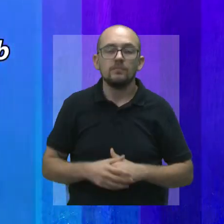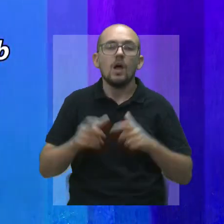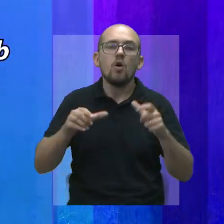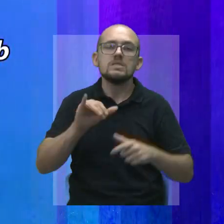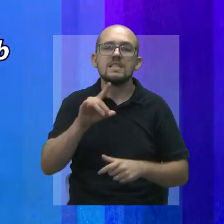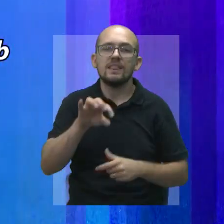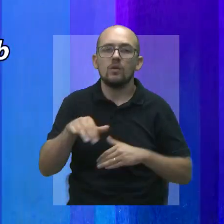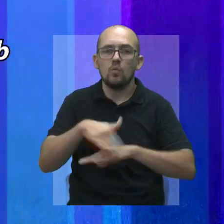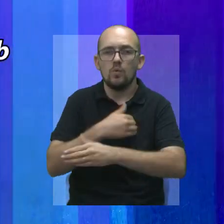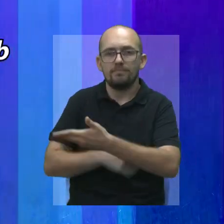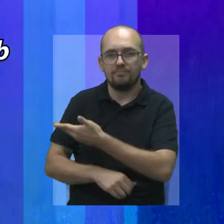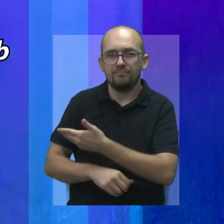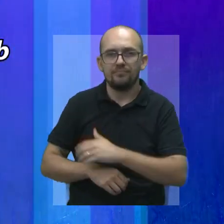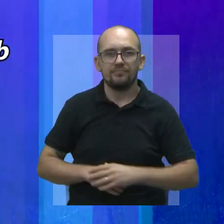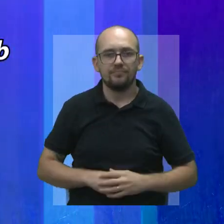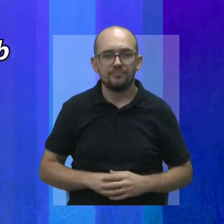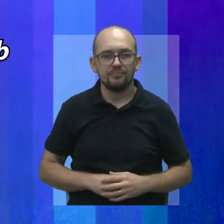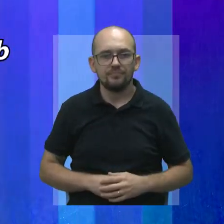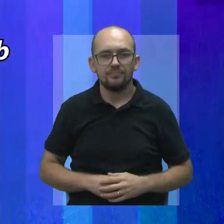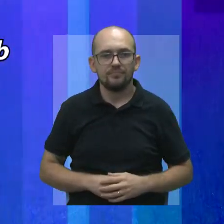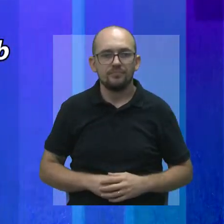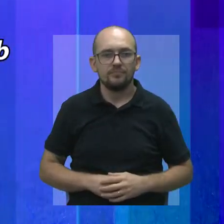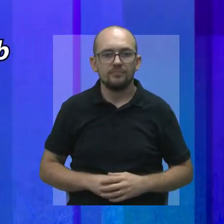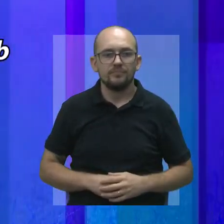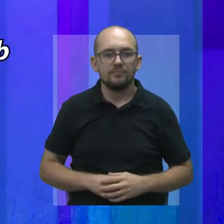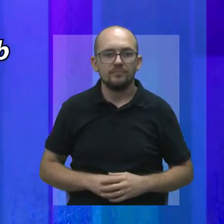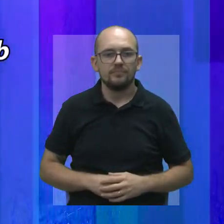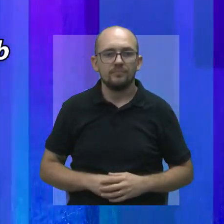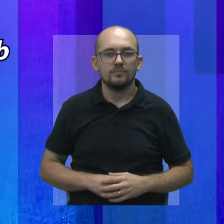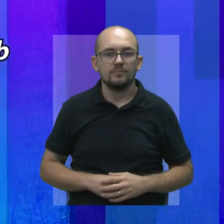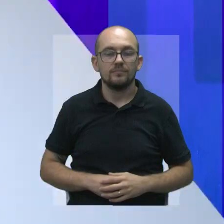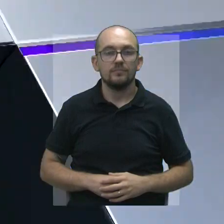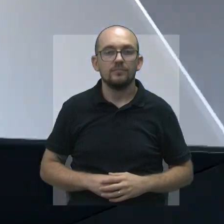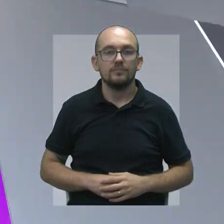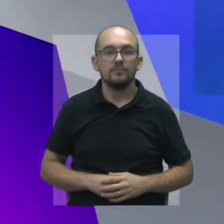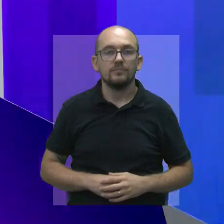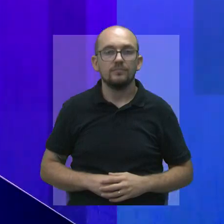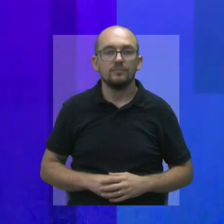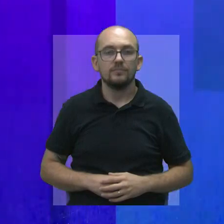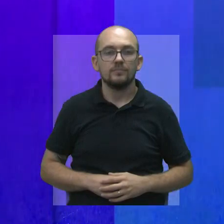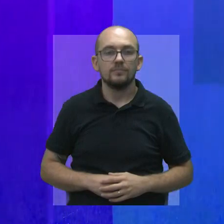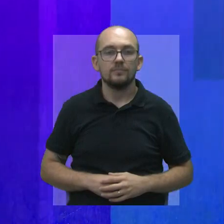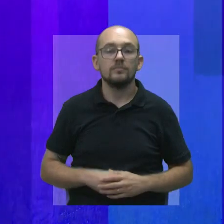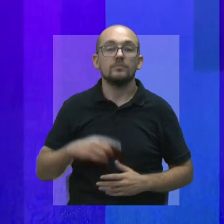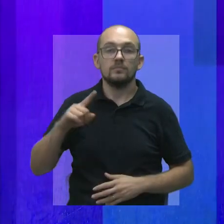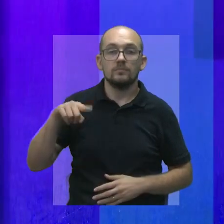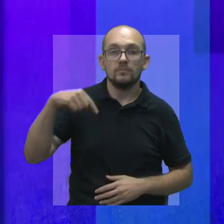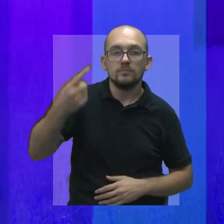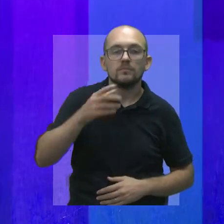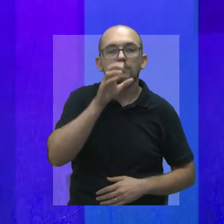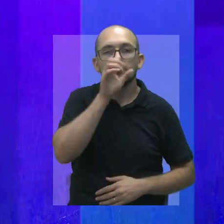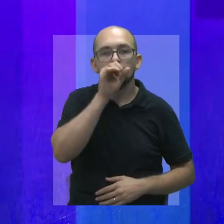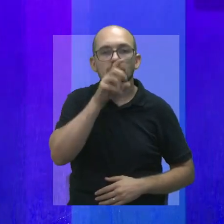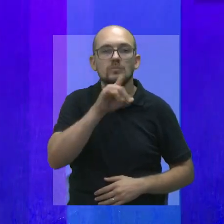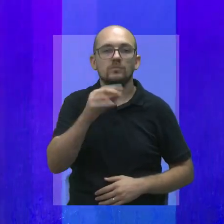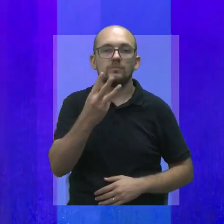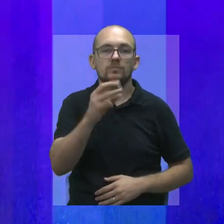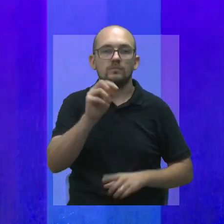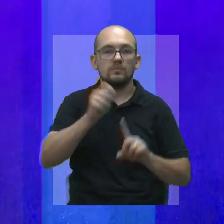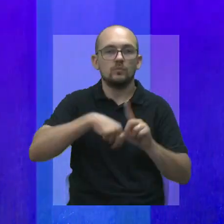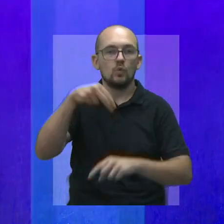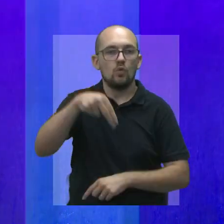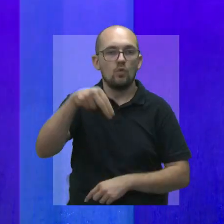número 142, no Jardim Sila de Lúcio Bauab. No sábado, 30 de novembro, vai